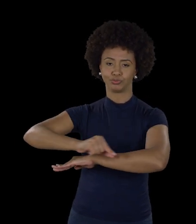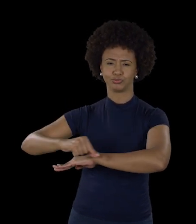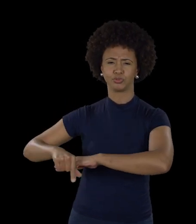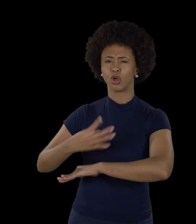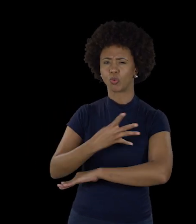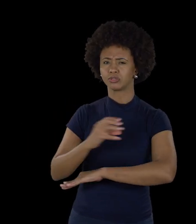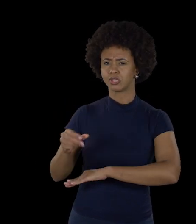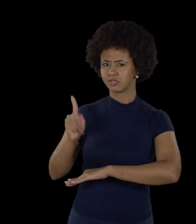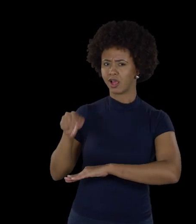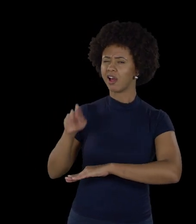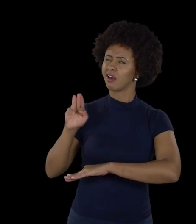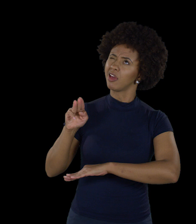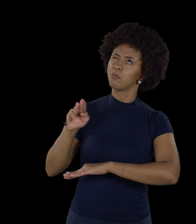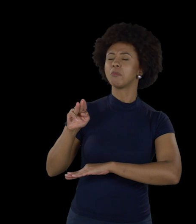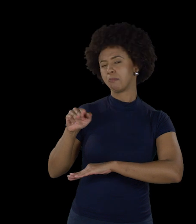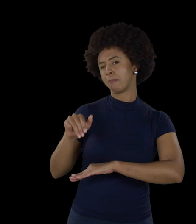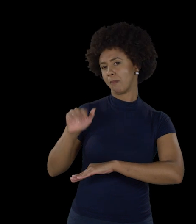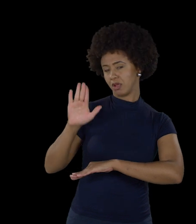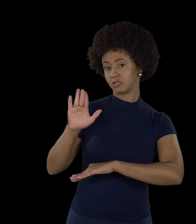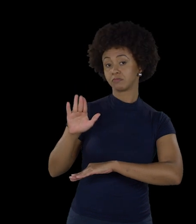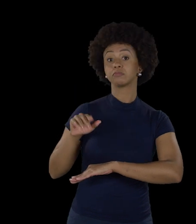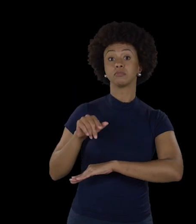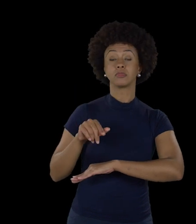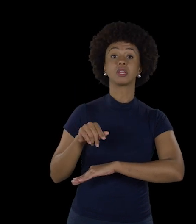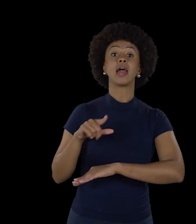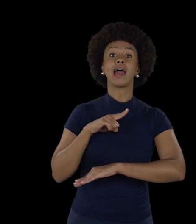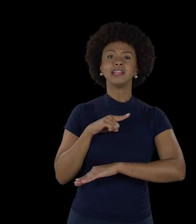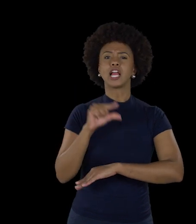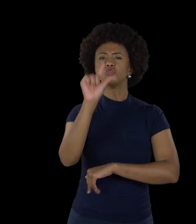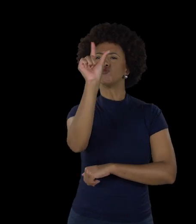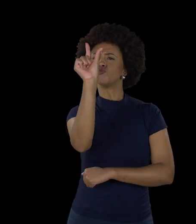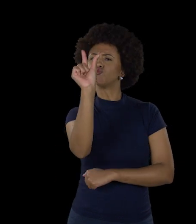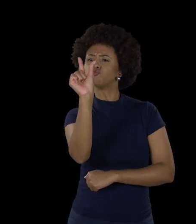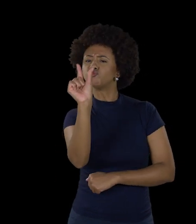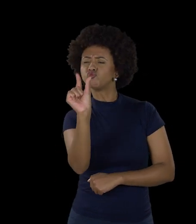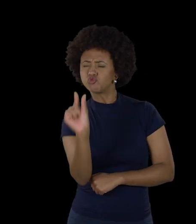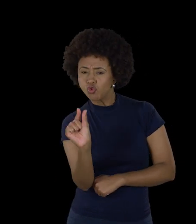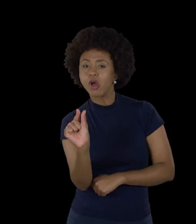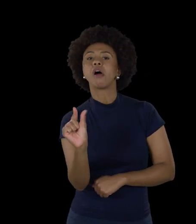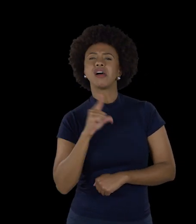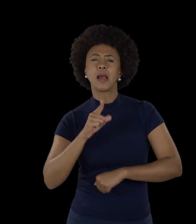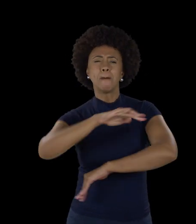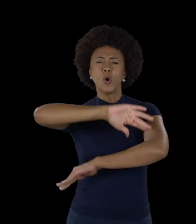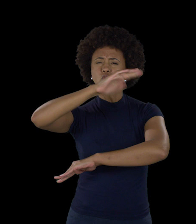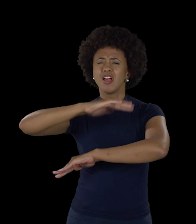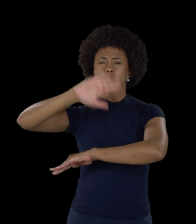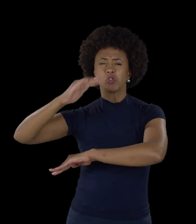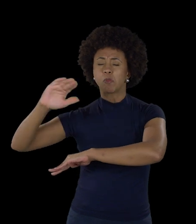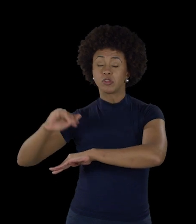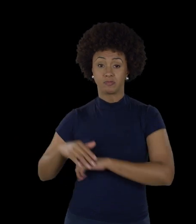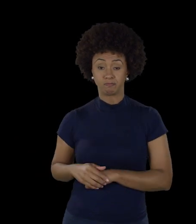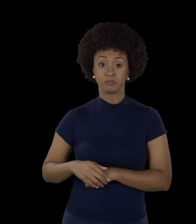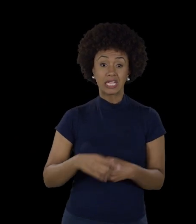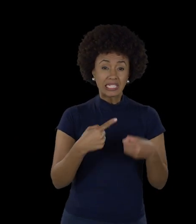planície litorânea, com pouco mais de 400 quilômetros, em sua maior parte estreita, espremida pelas altas